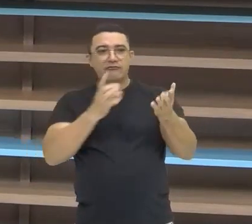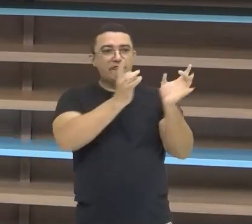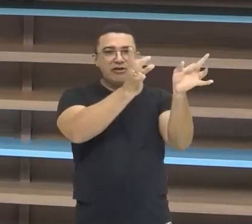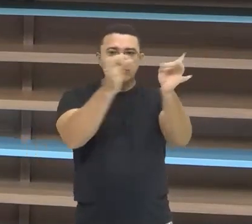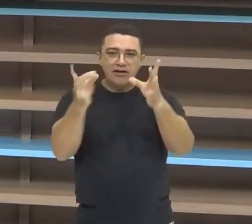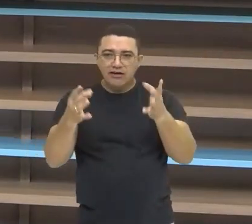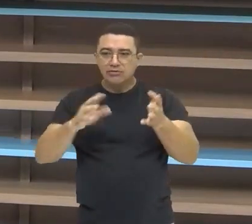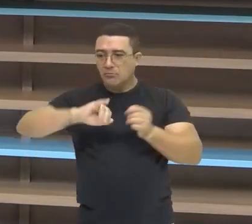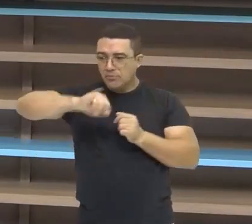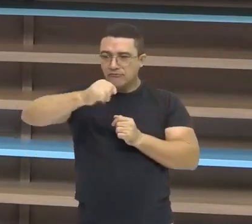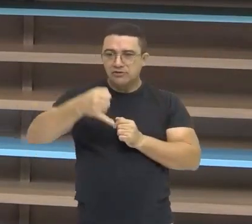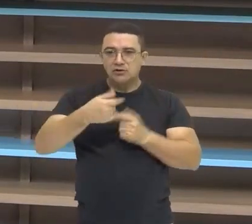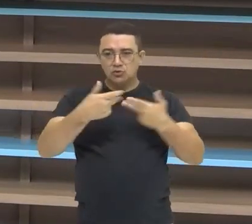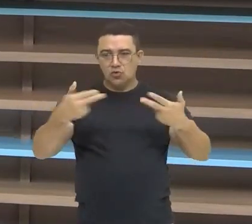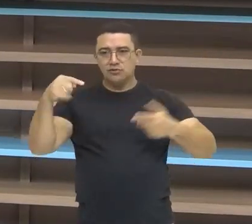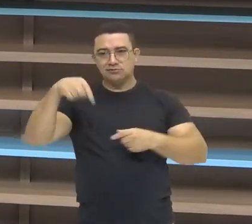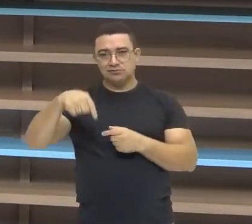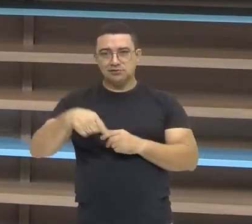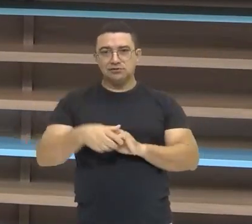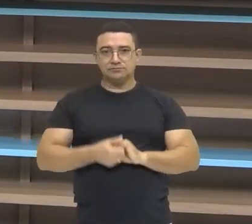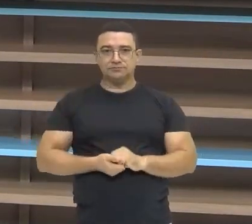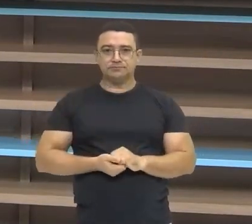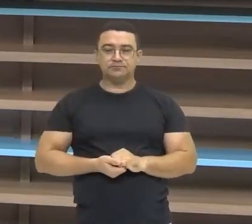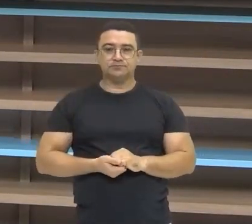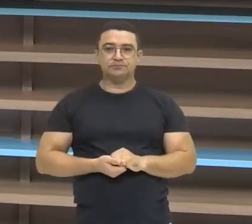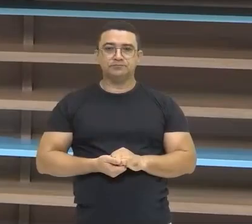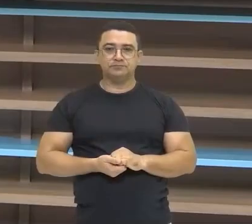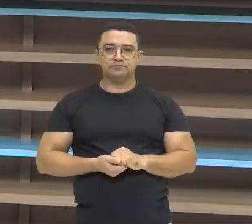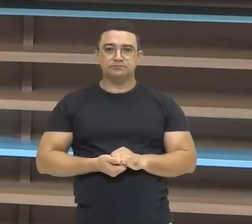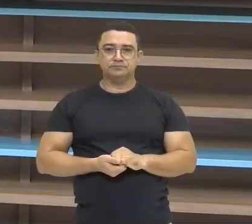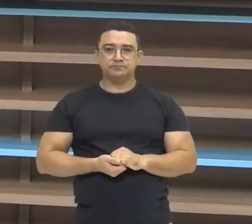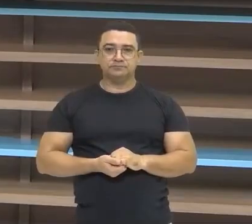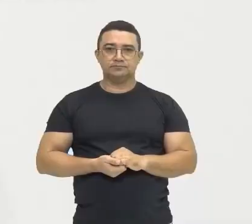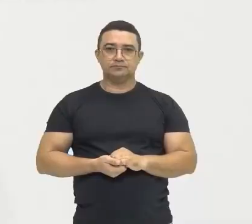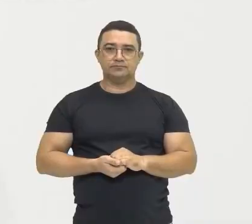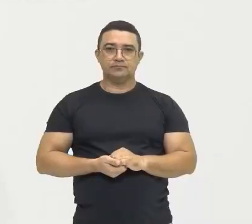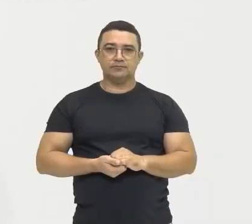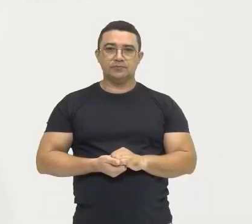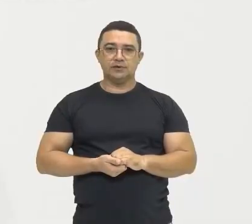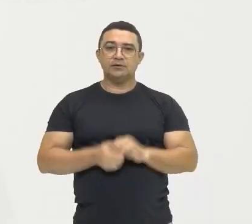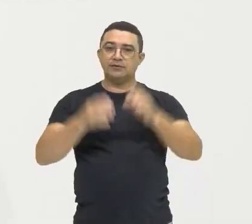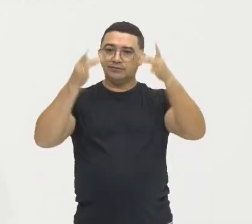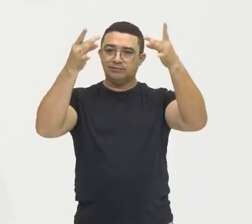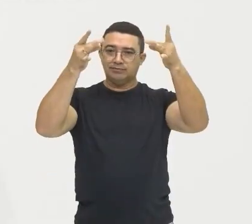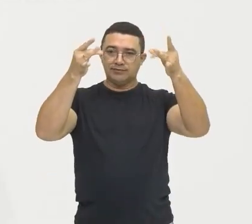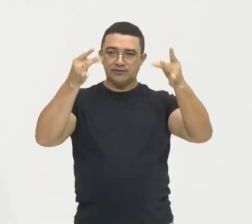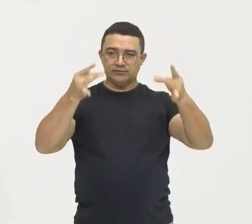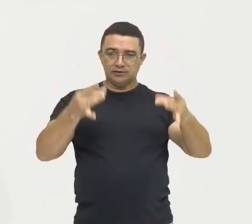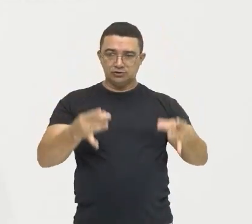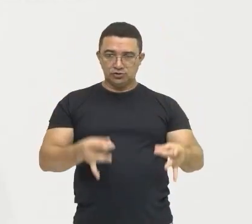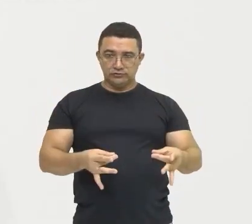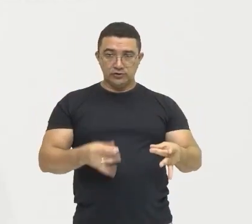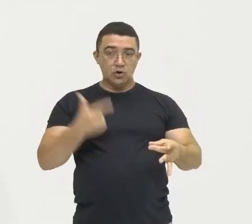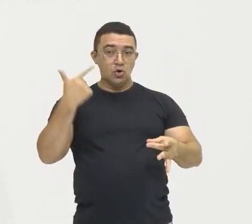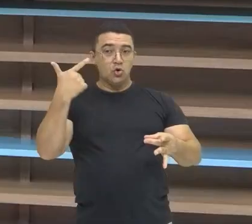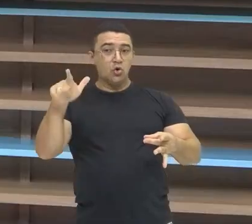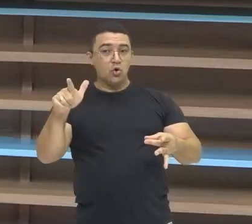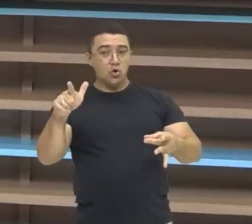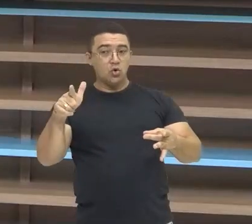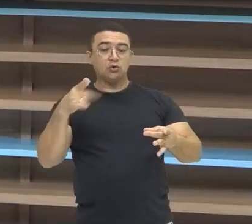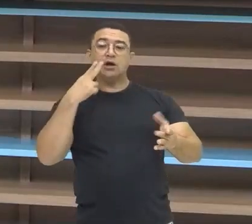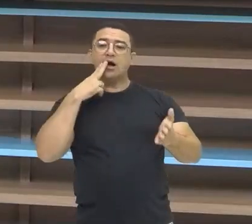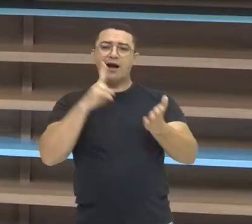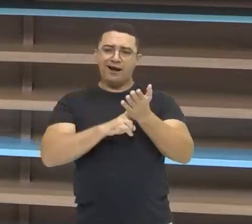seriam aproveitados pelo continente europeu. Descritiva, exatamente, era outra característica destas